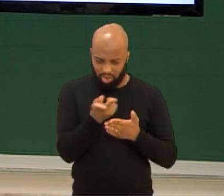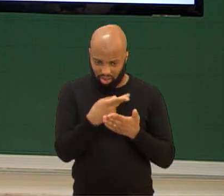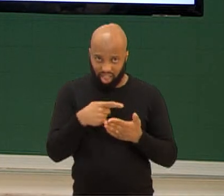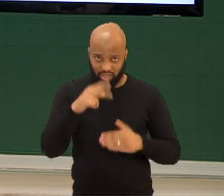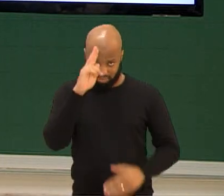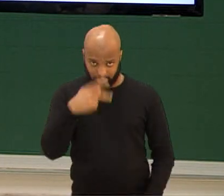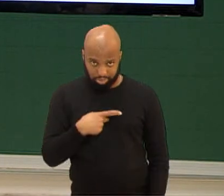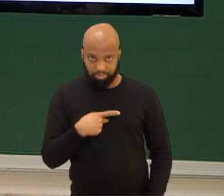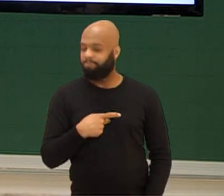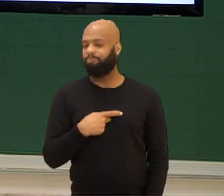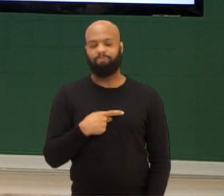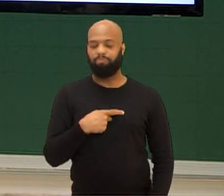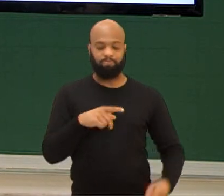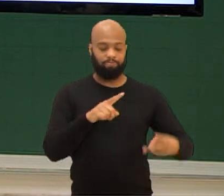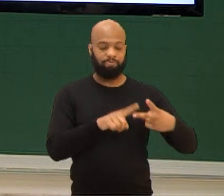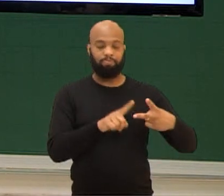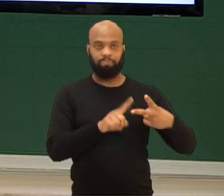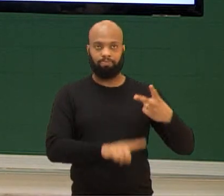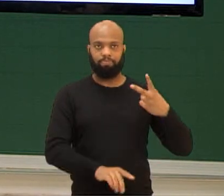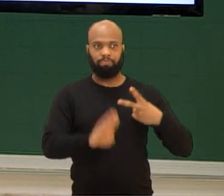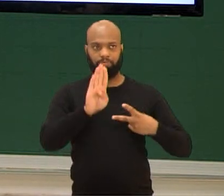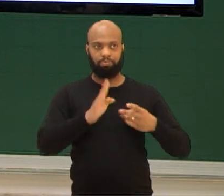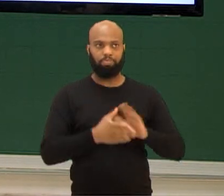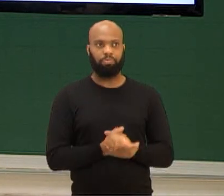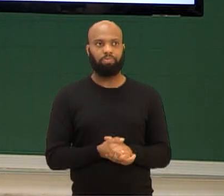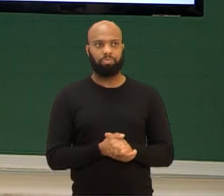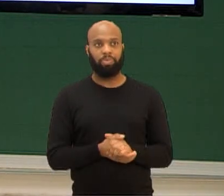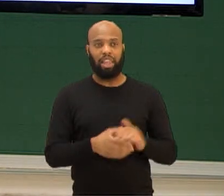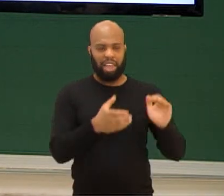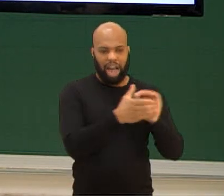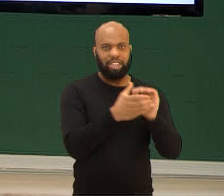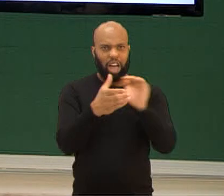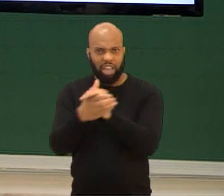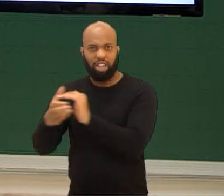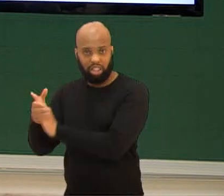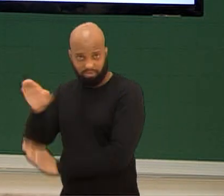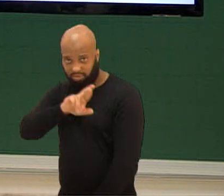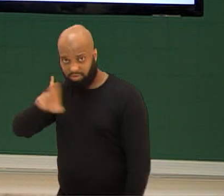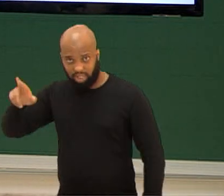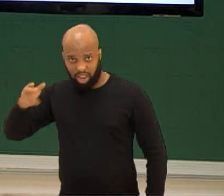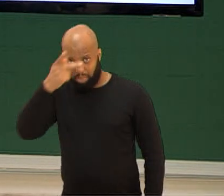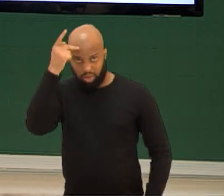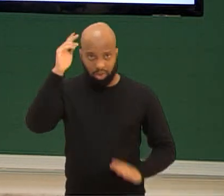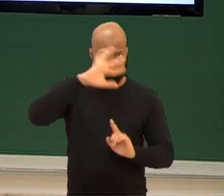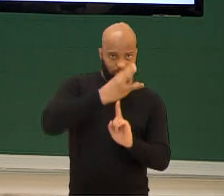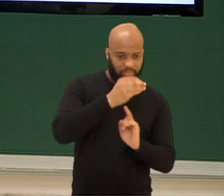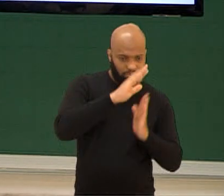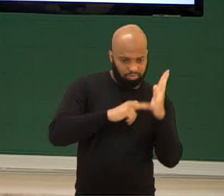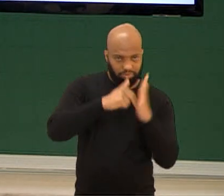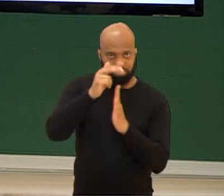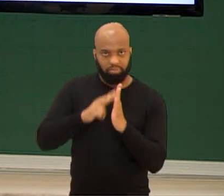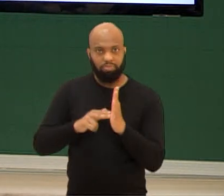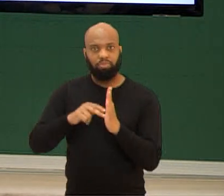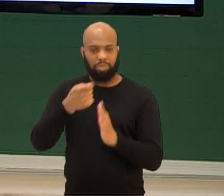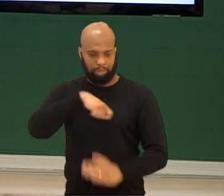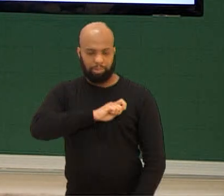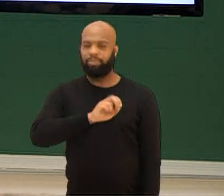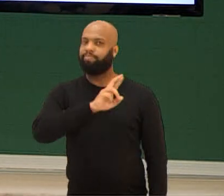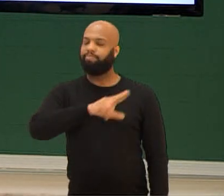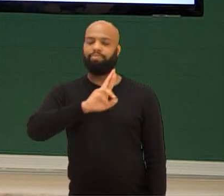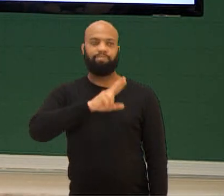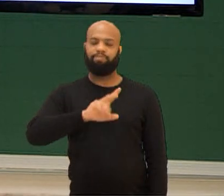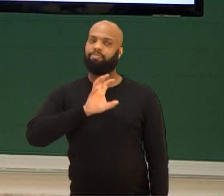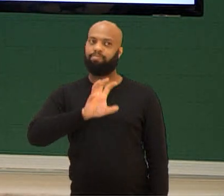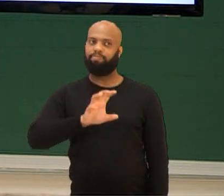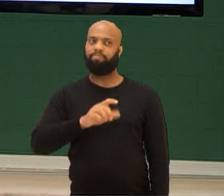né? Ela se casou com vários pintores espanhóis. Não, também. Não tem relação nenhuma entre